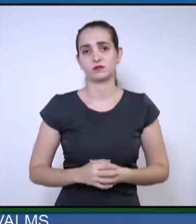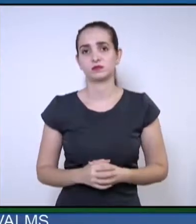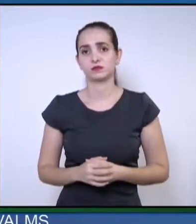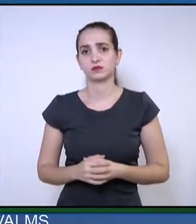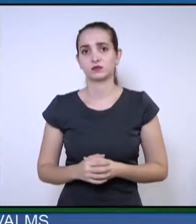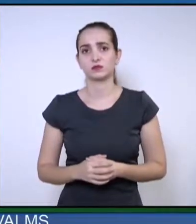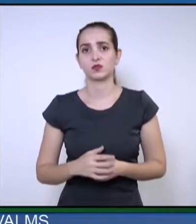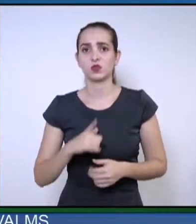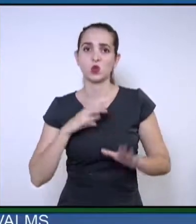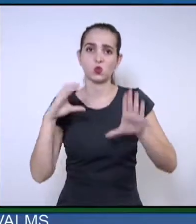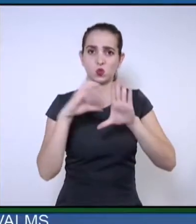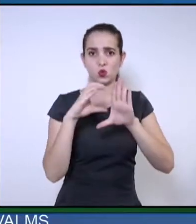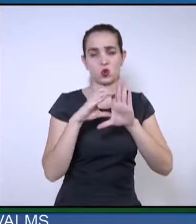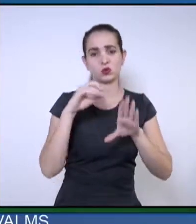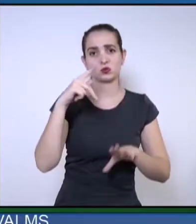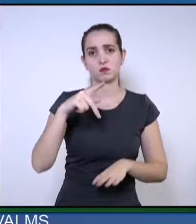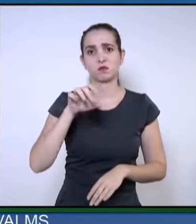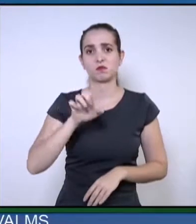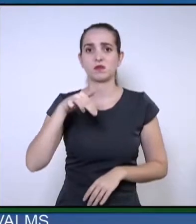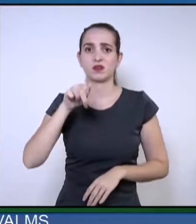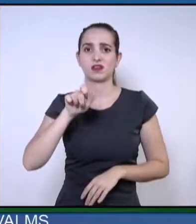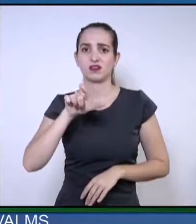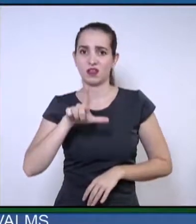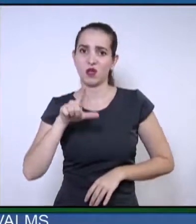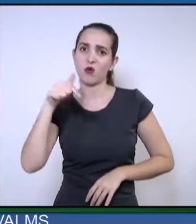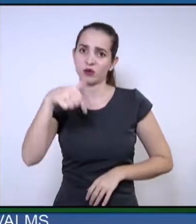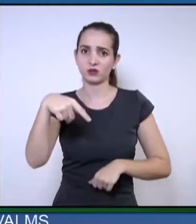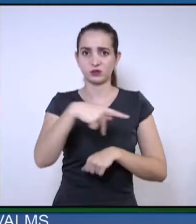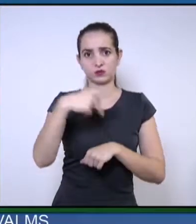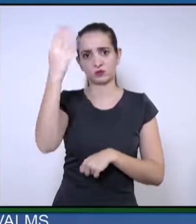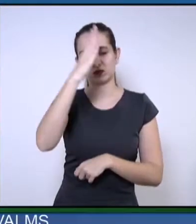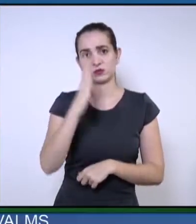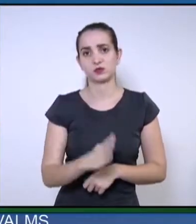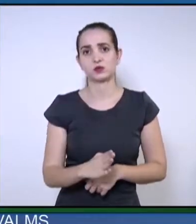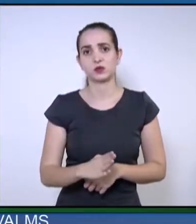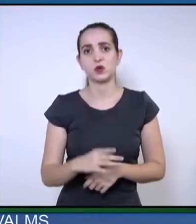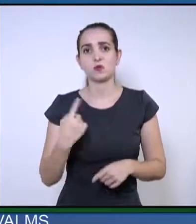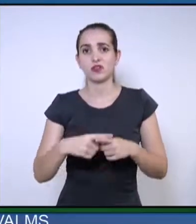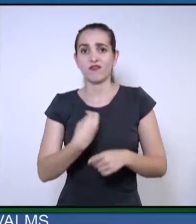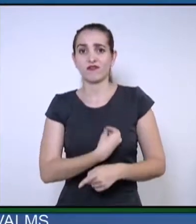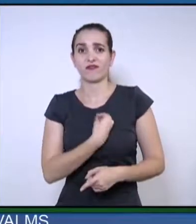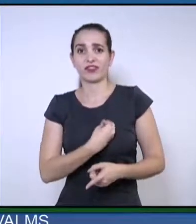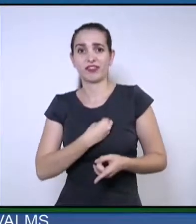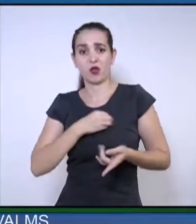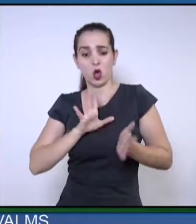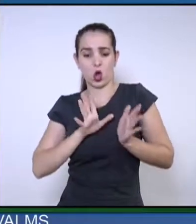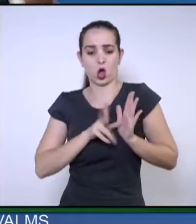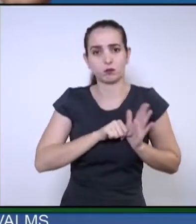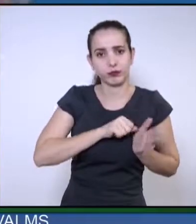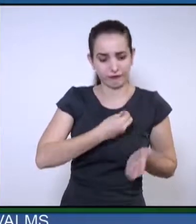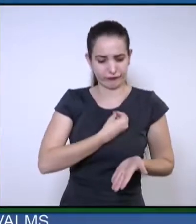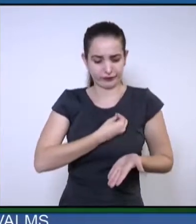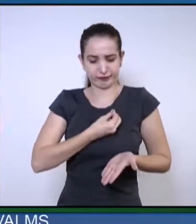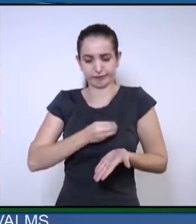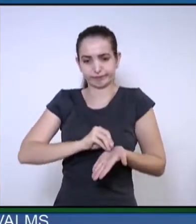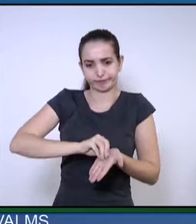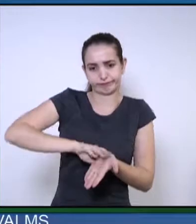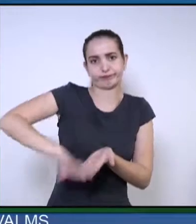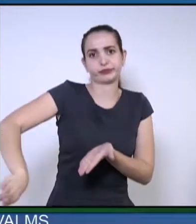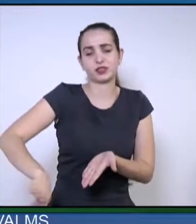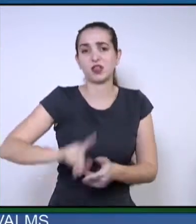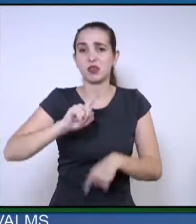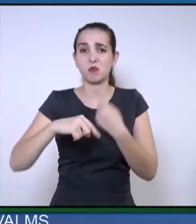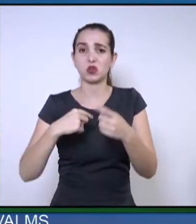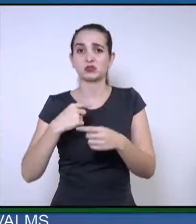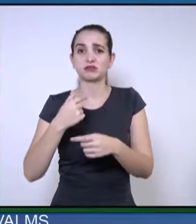de Código Penal no nosso país, onde permite quem tira a vida do outro, meses, anos depois, ser colocado